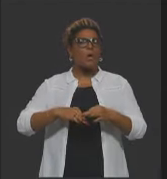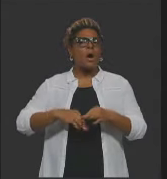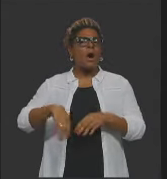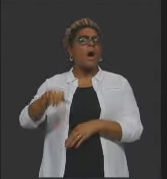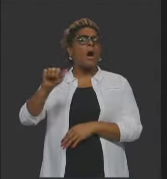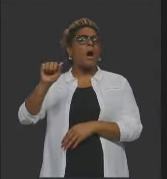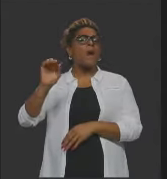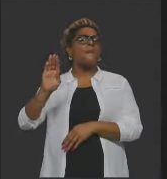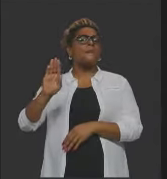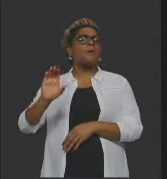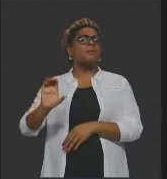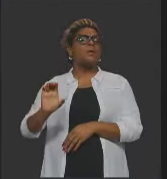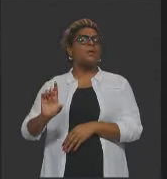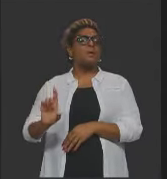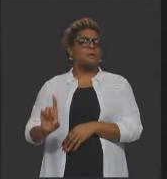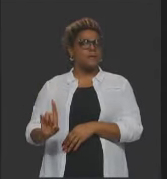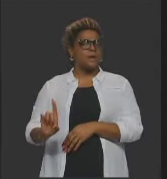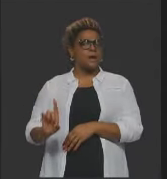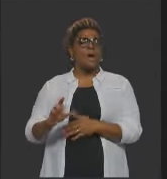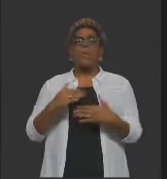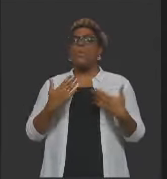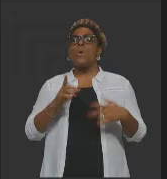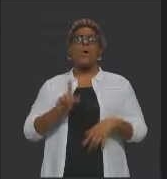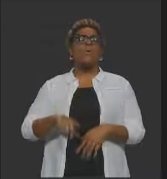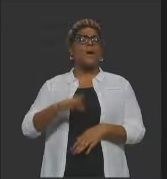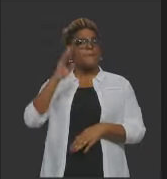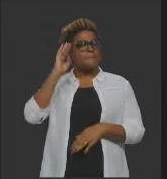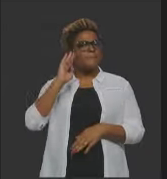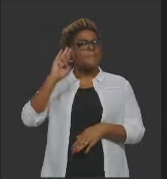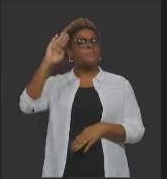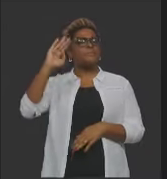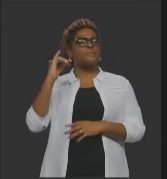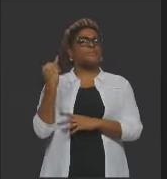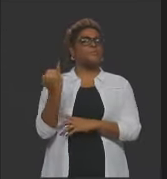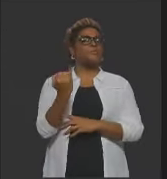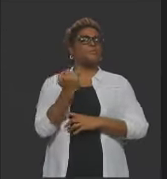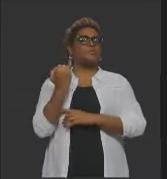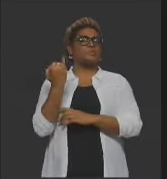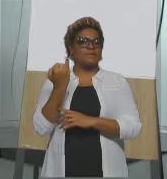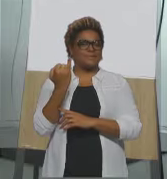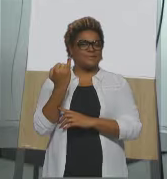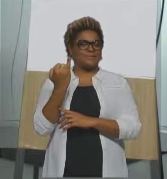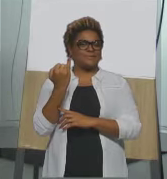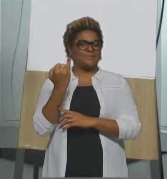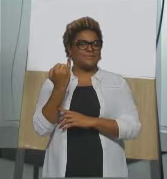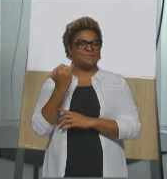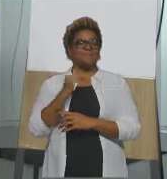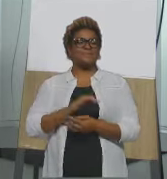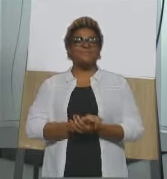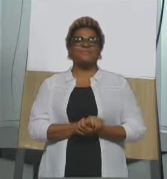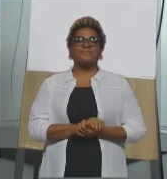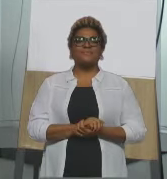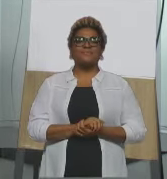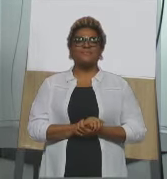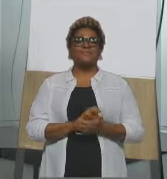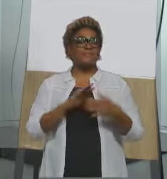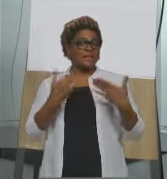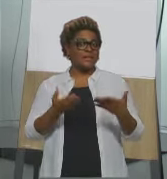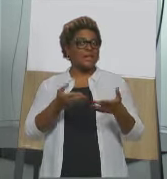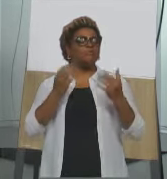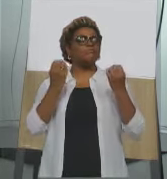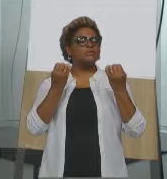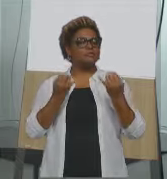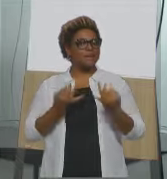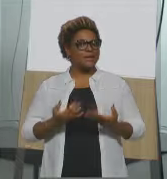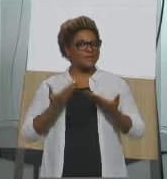nutrientes e absorvê-los? É transformar os nutrientes em alimentos para o corpo? Qual que você acha que é a resposta? Então, eu falei para